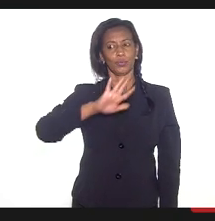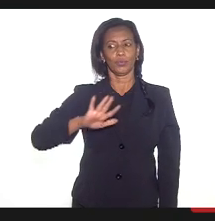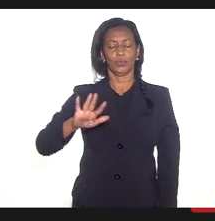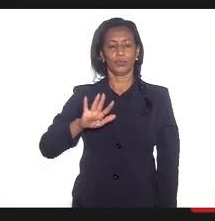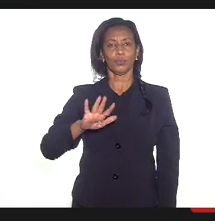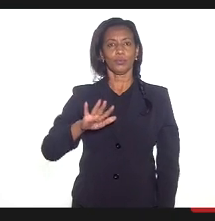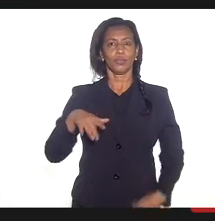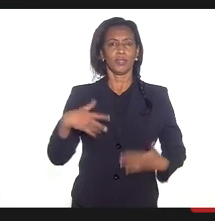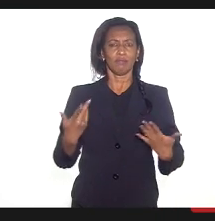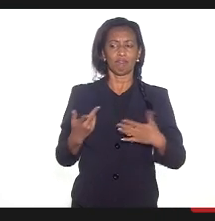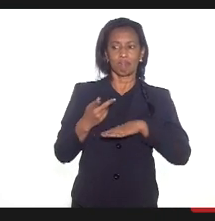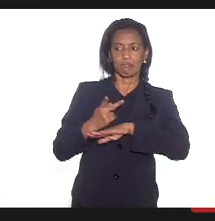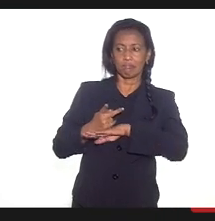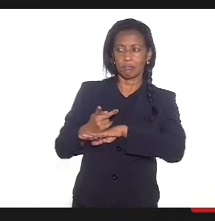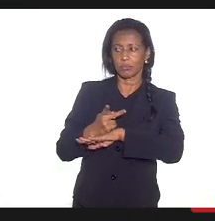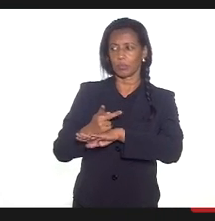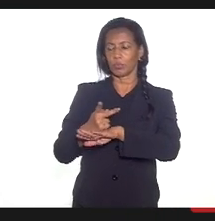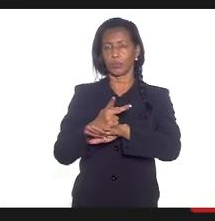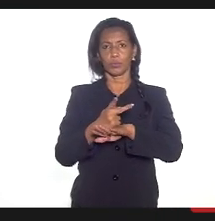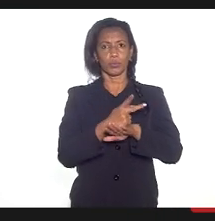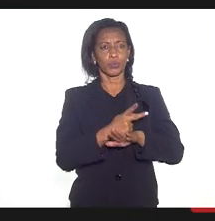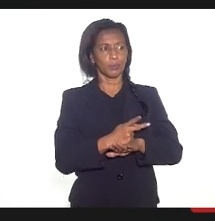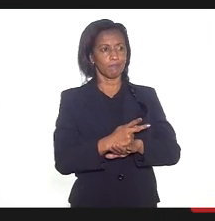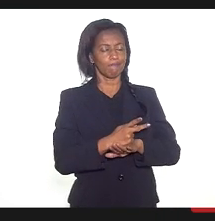né? E a gente buscar aí